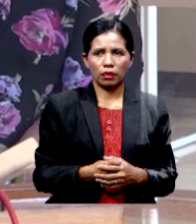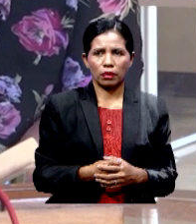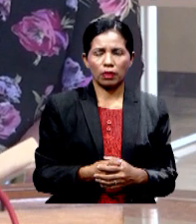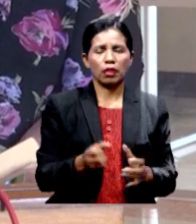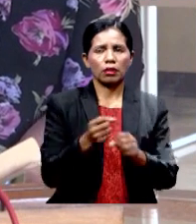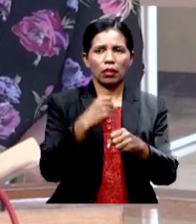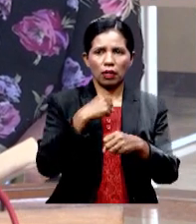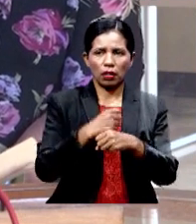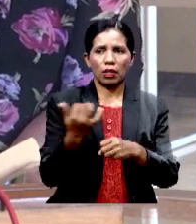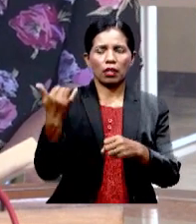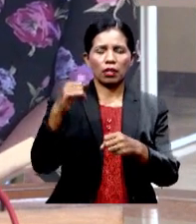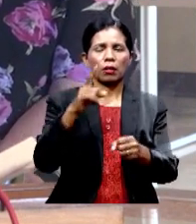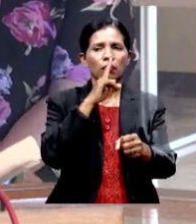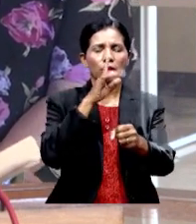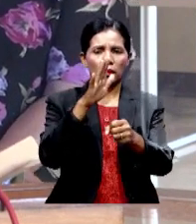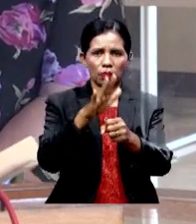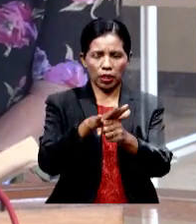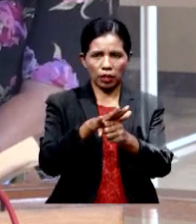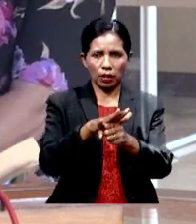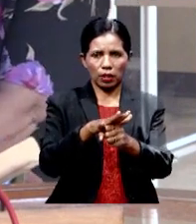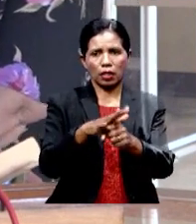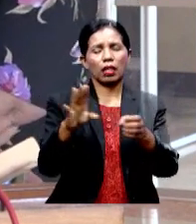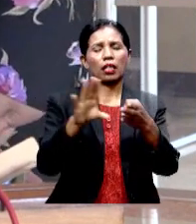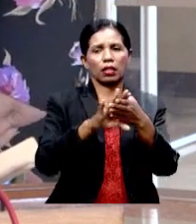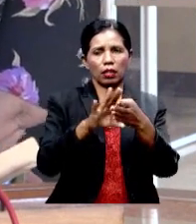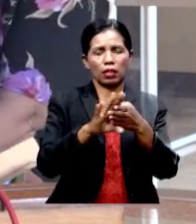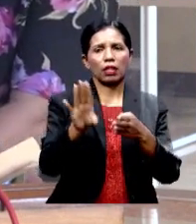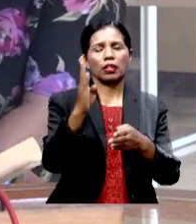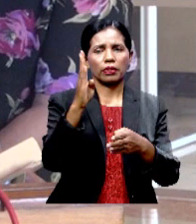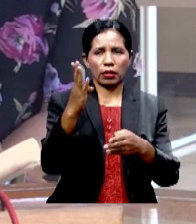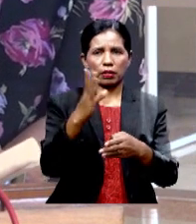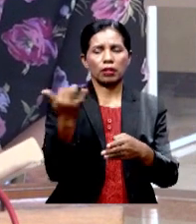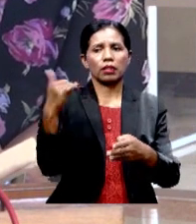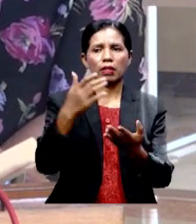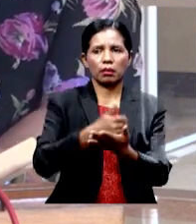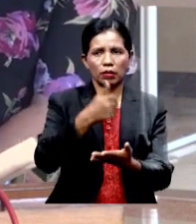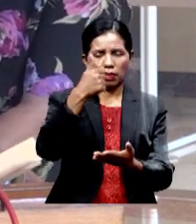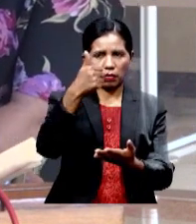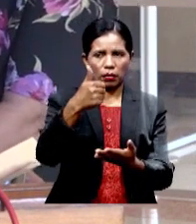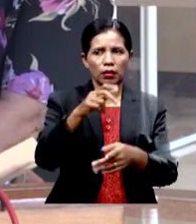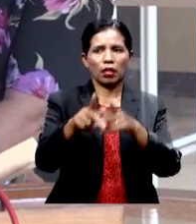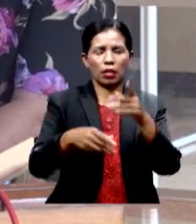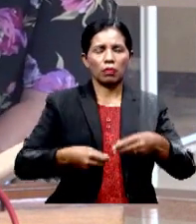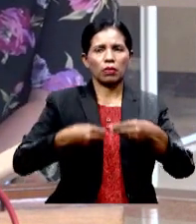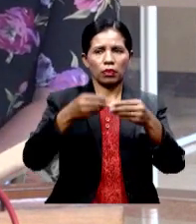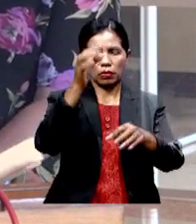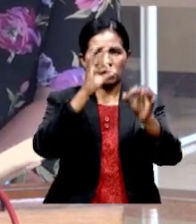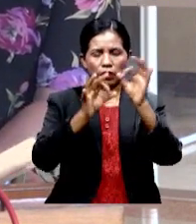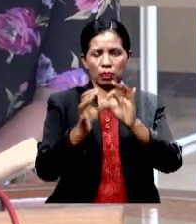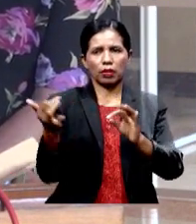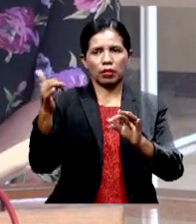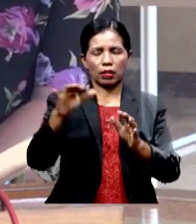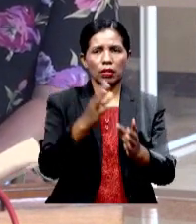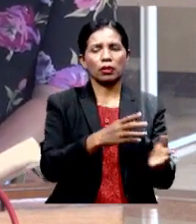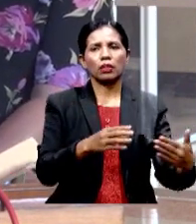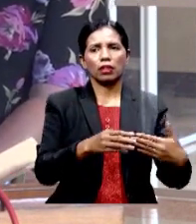realiza sin compromisso eleitoral. Mas claro, Sirebe Manane, eleitoral, e povo for fierba Sira para Tucu.